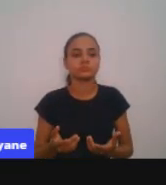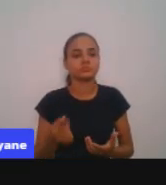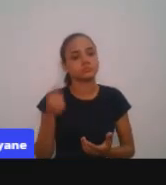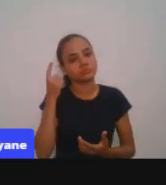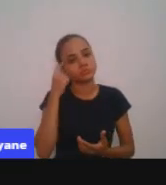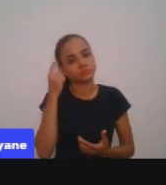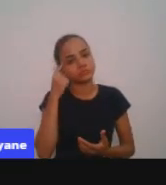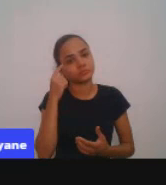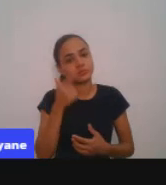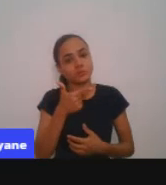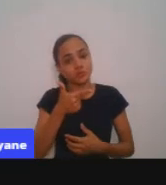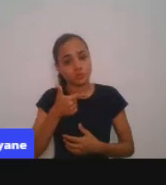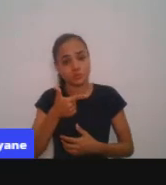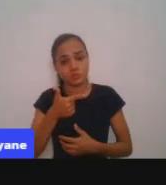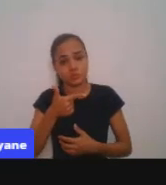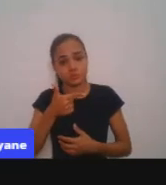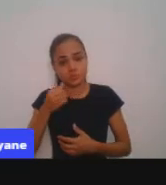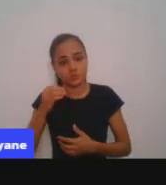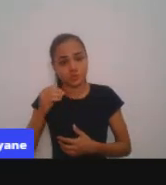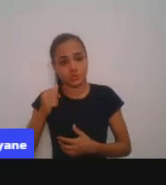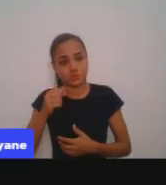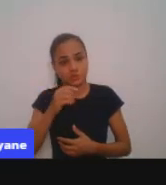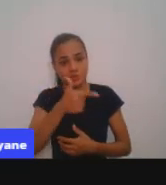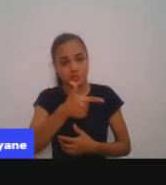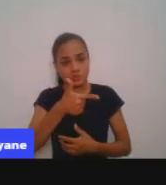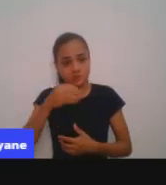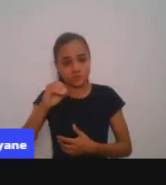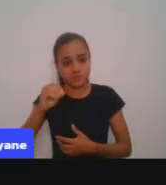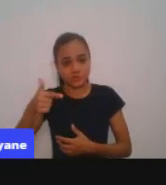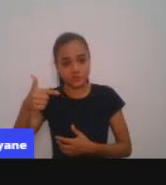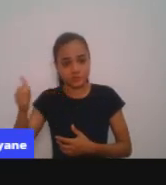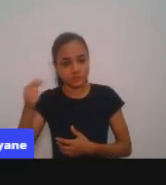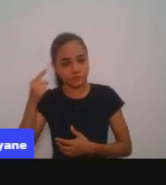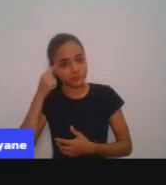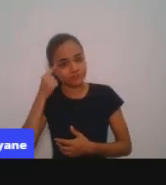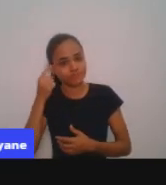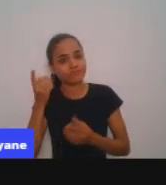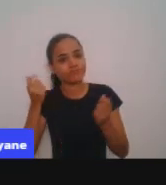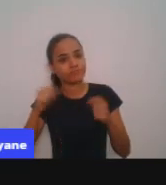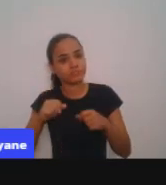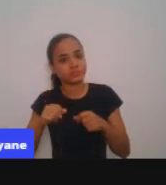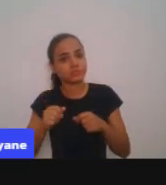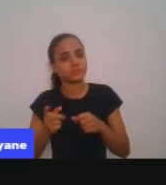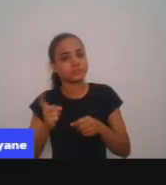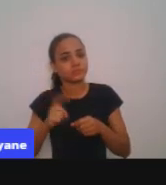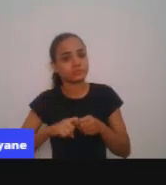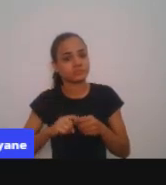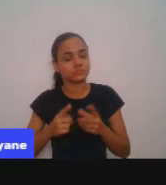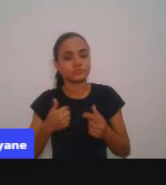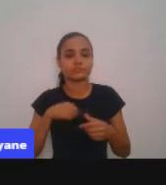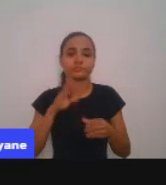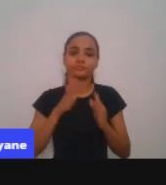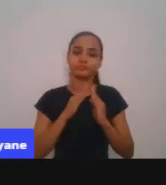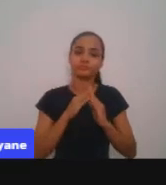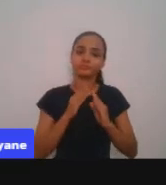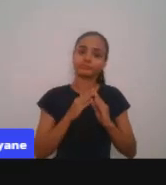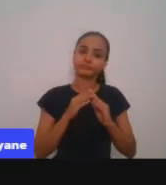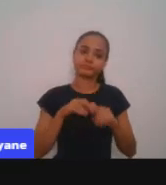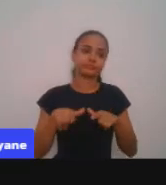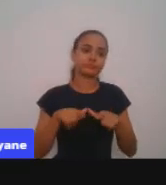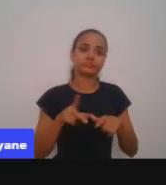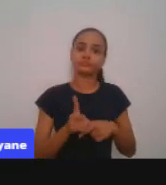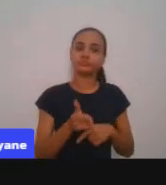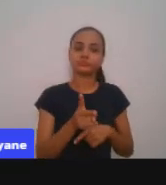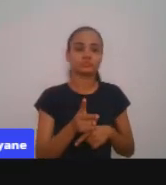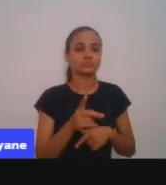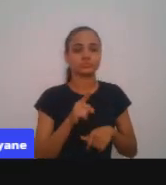não. Estamos aqui em casa trabalhando, inclusive nesse momento específico, né, a